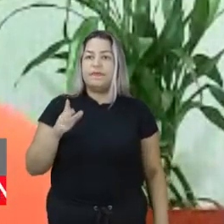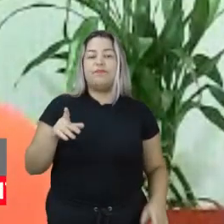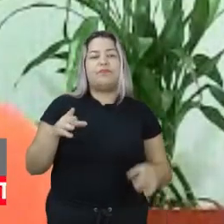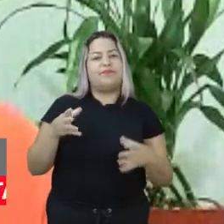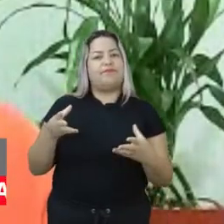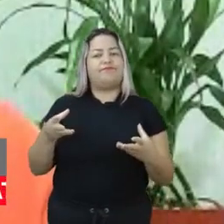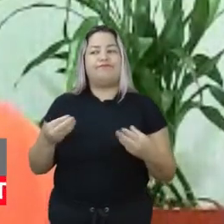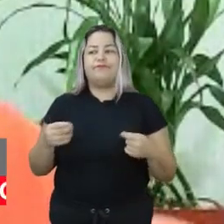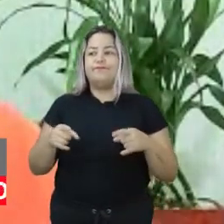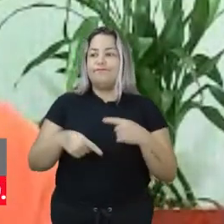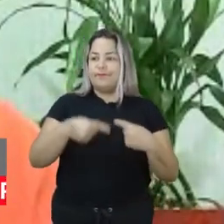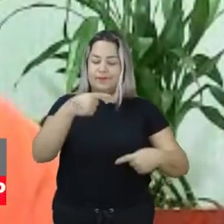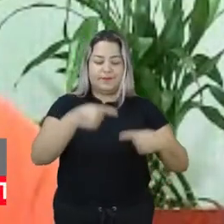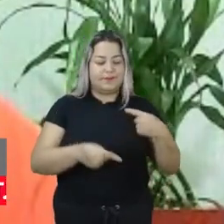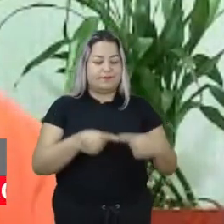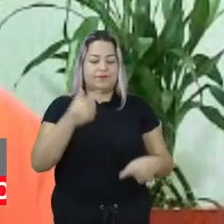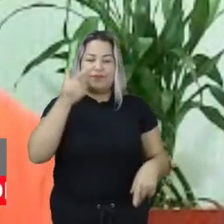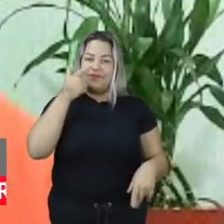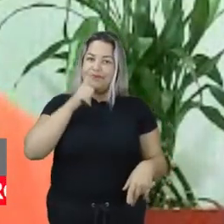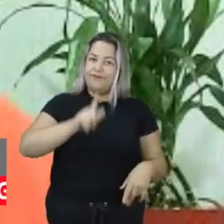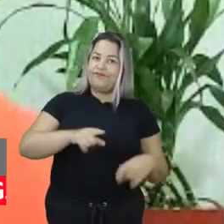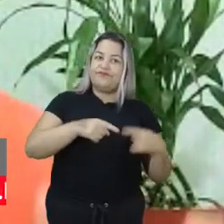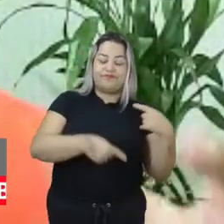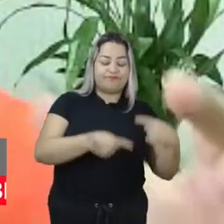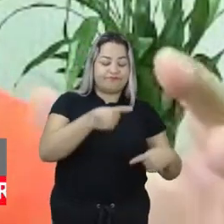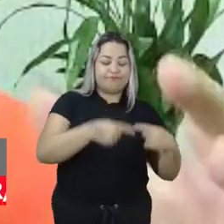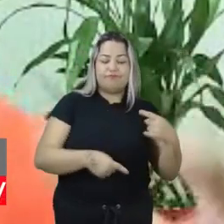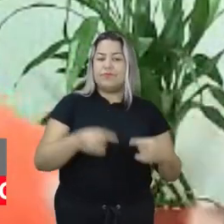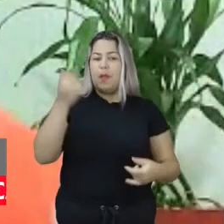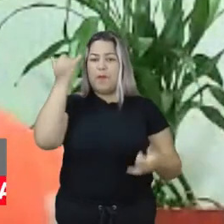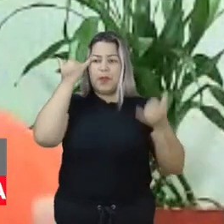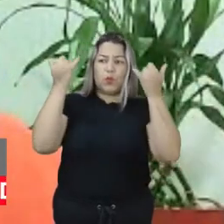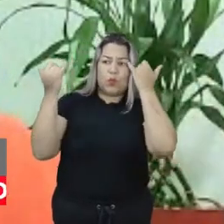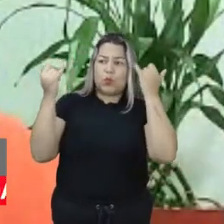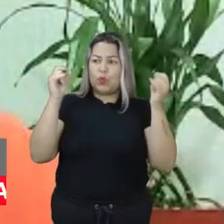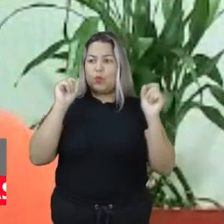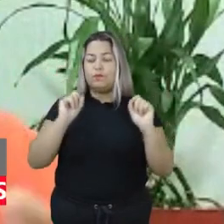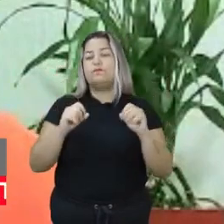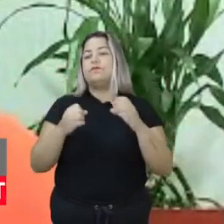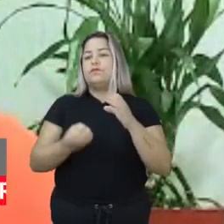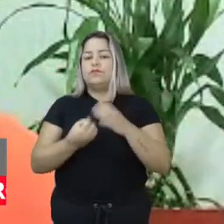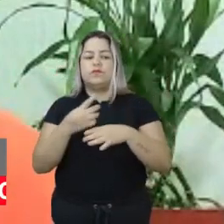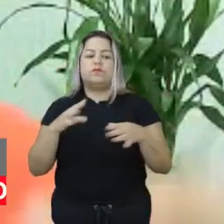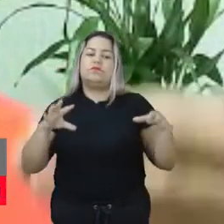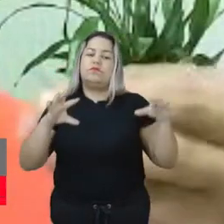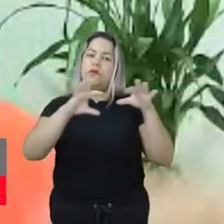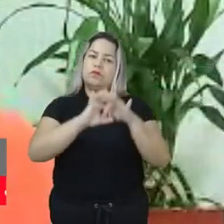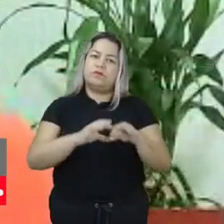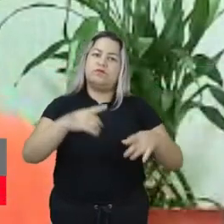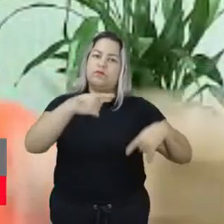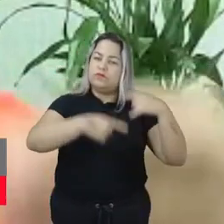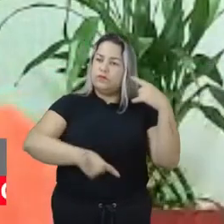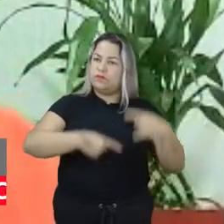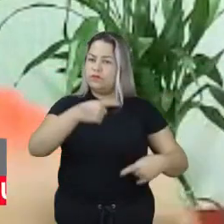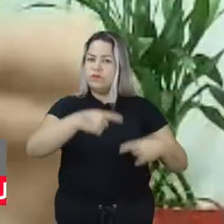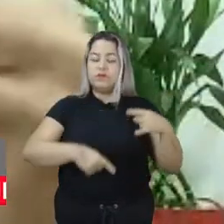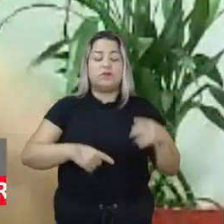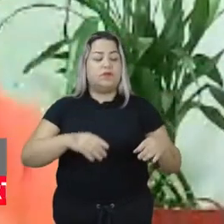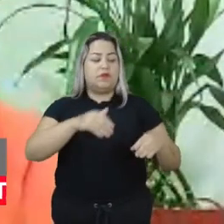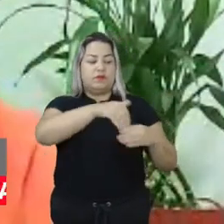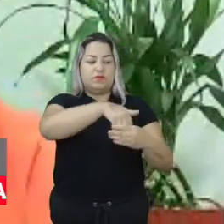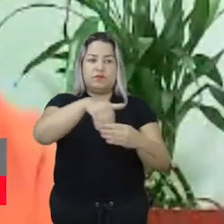políticas, não consegue construir a junção. Mas a ideia é formar um grande pacto político, programático,